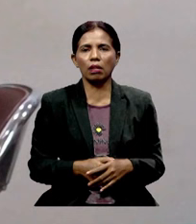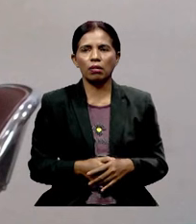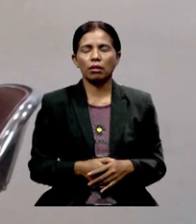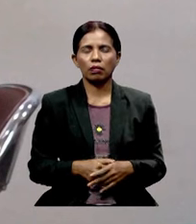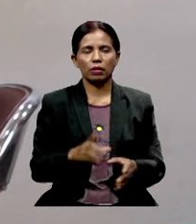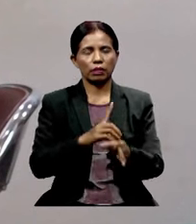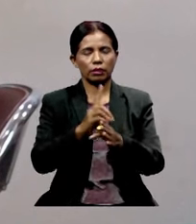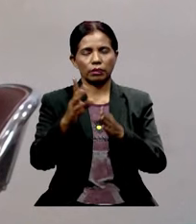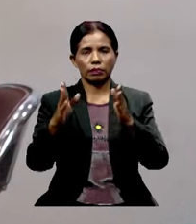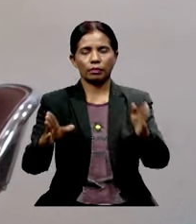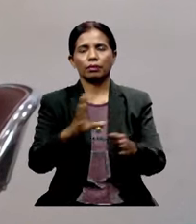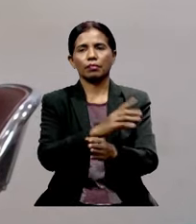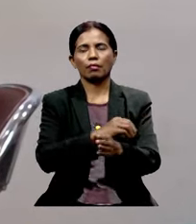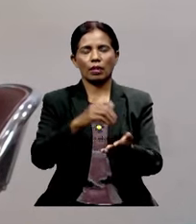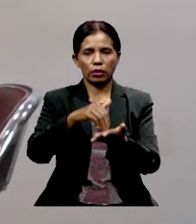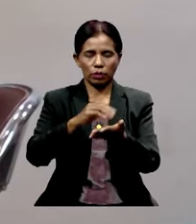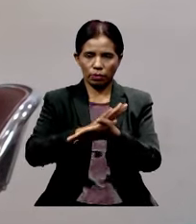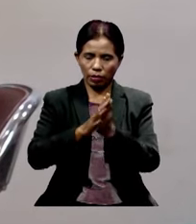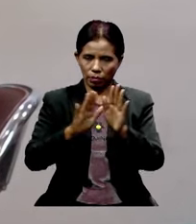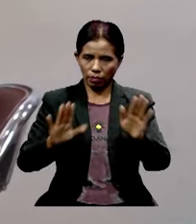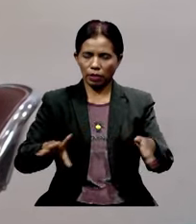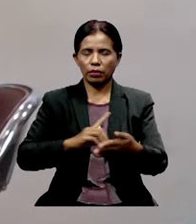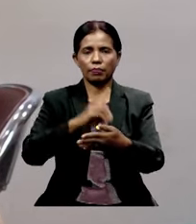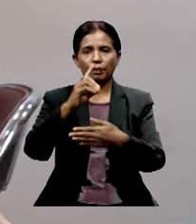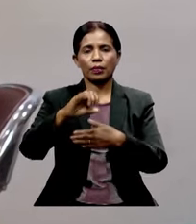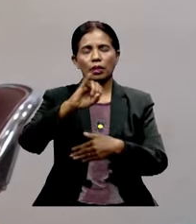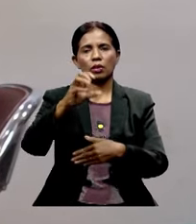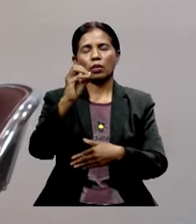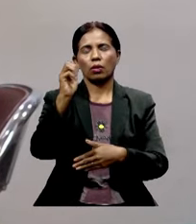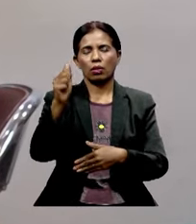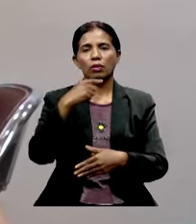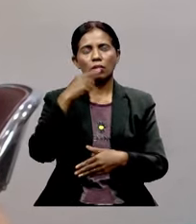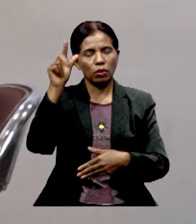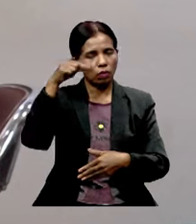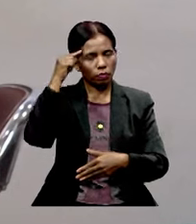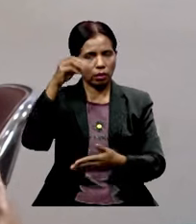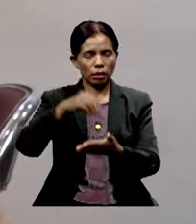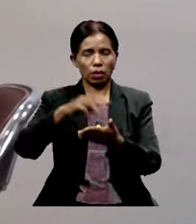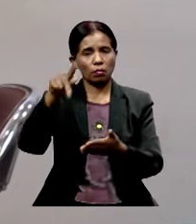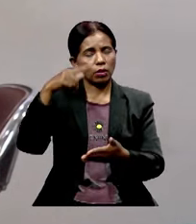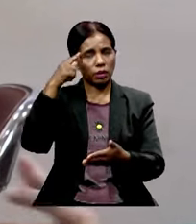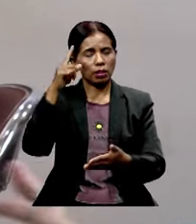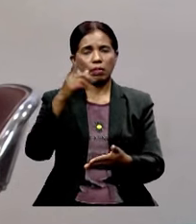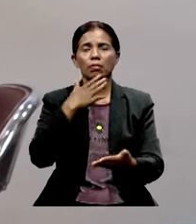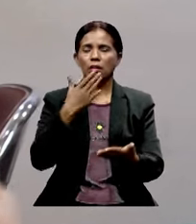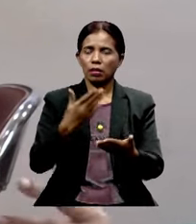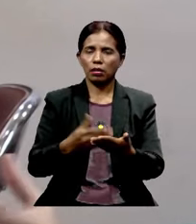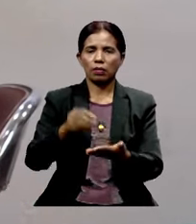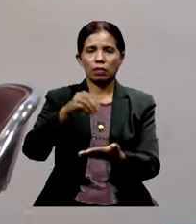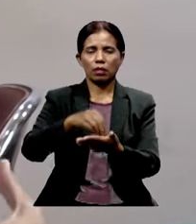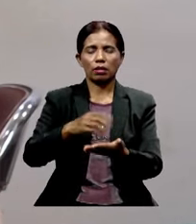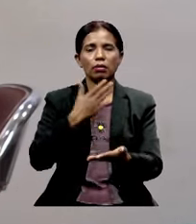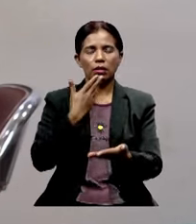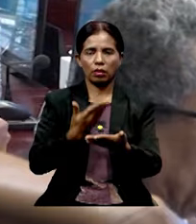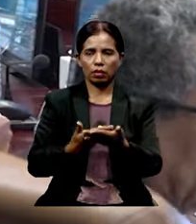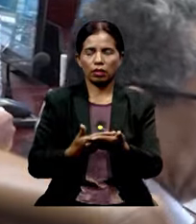Diretor Executivo Centro Estudo Bapas no Desenvolvimento, João Boavida Hateten, Governo persija cria política e danebe diak ho di garante estabilidade